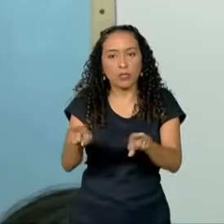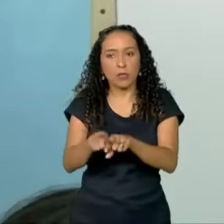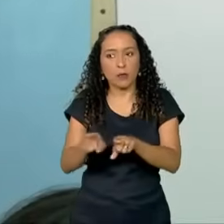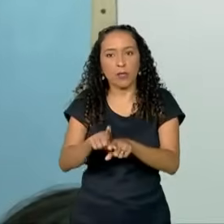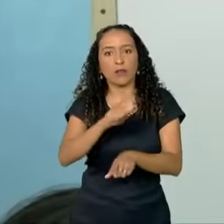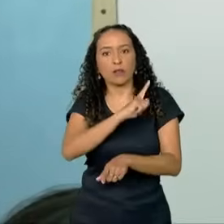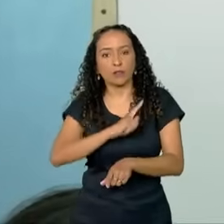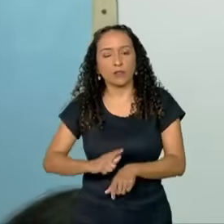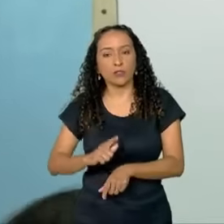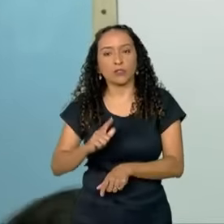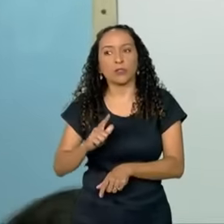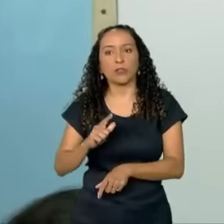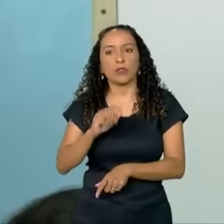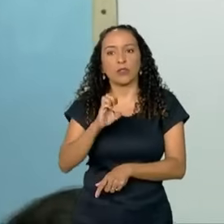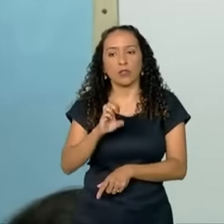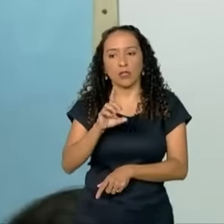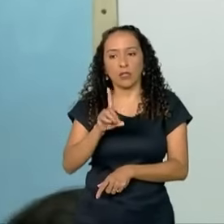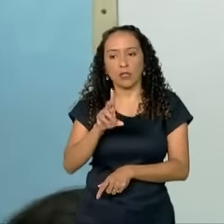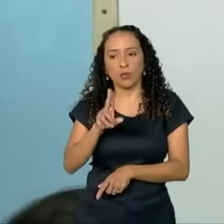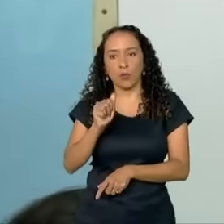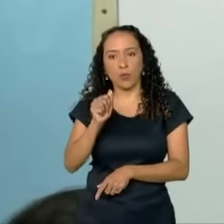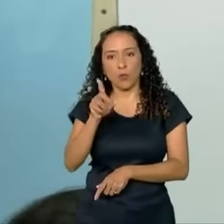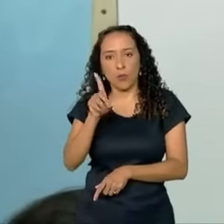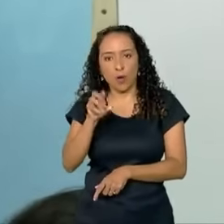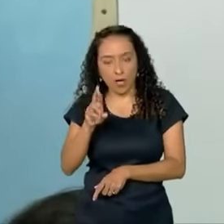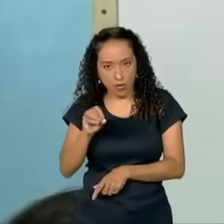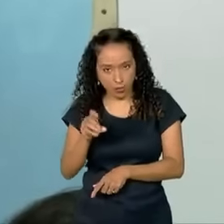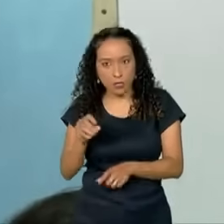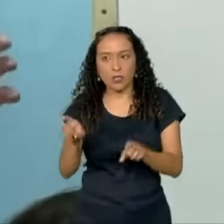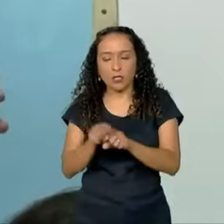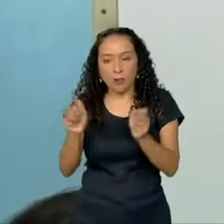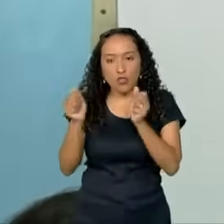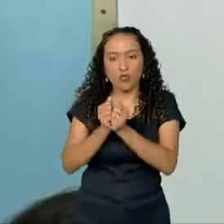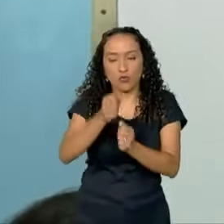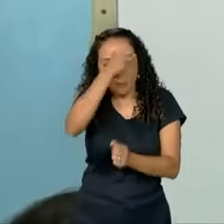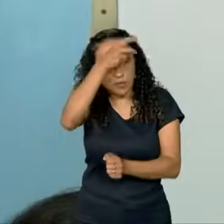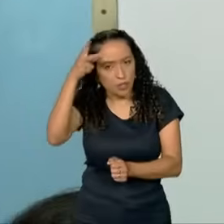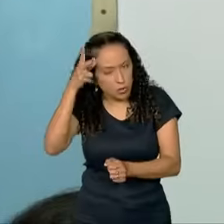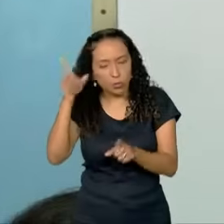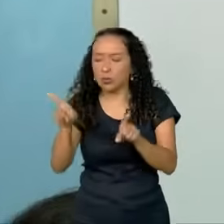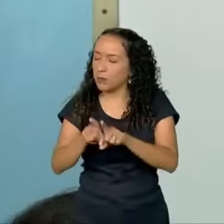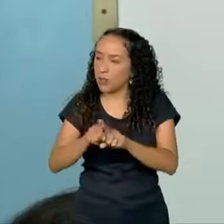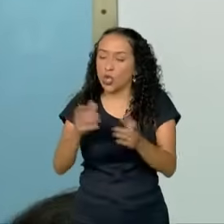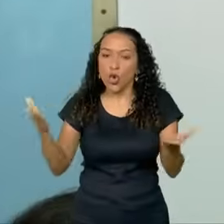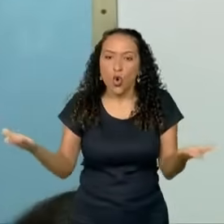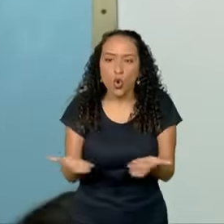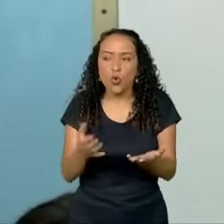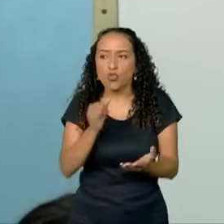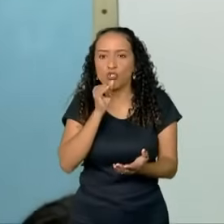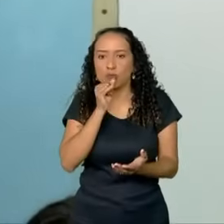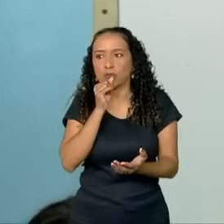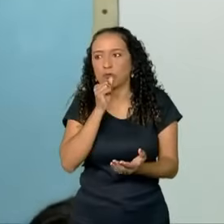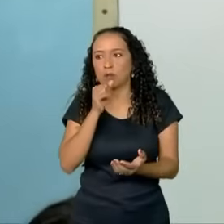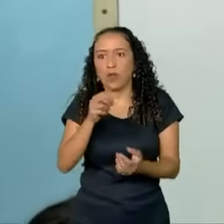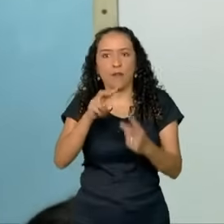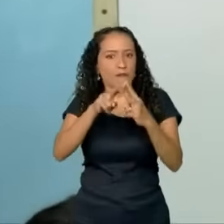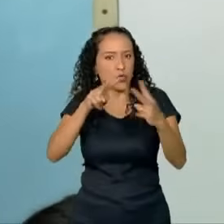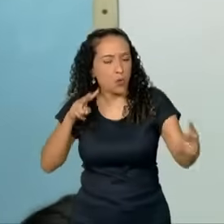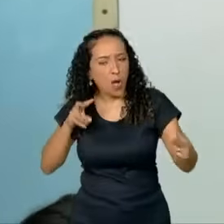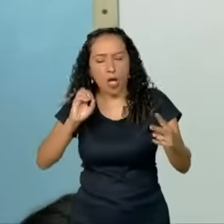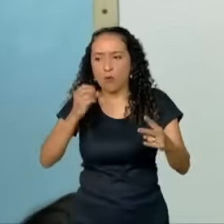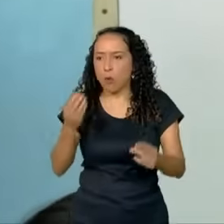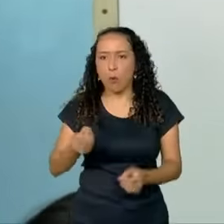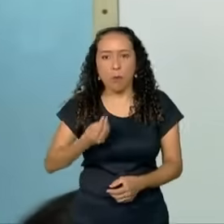as prefeituras. Hoje, inclusive, com encontro, seja presencial, virtual, se nós pudermos ouvir e